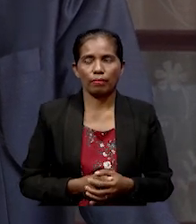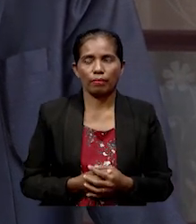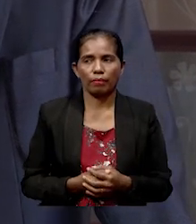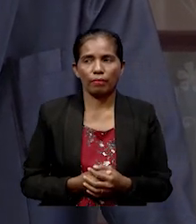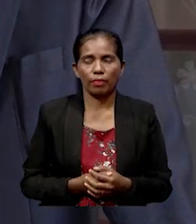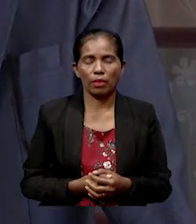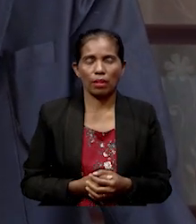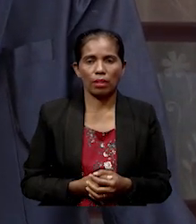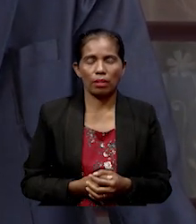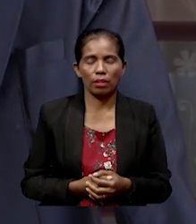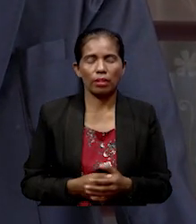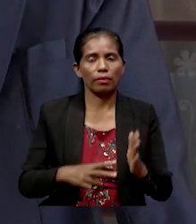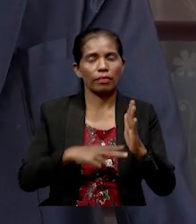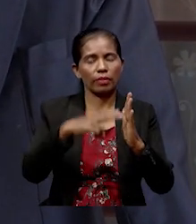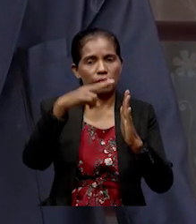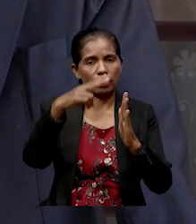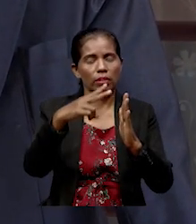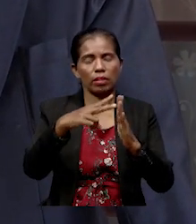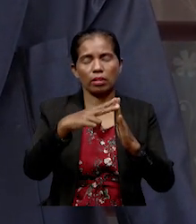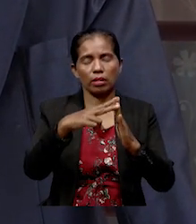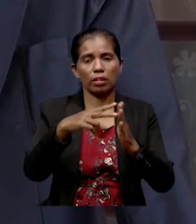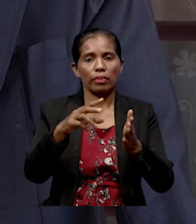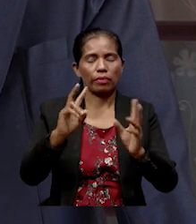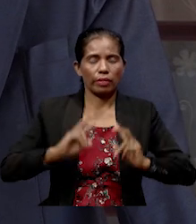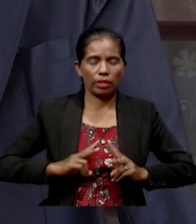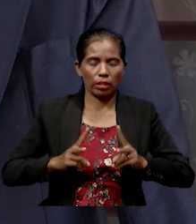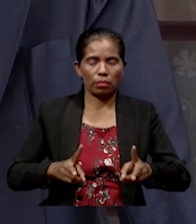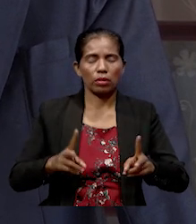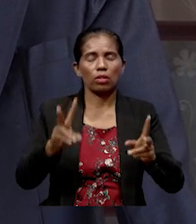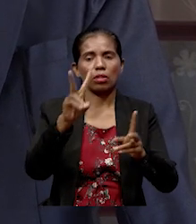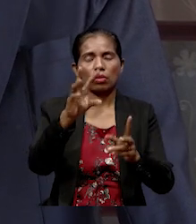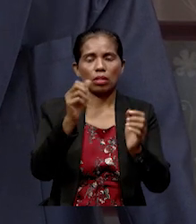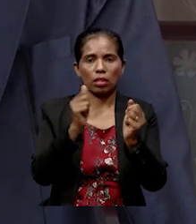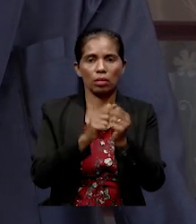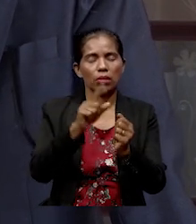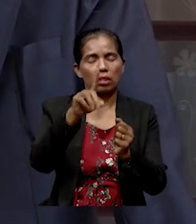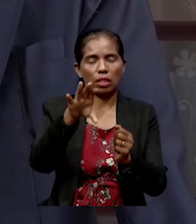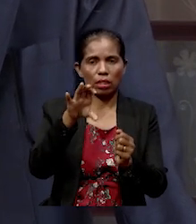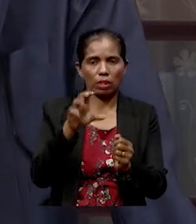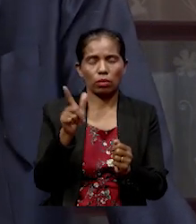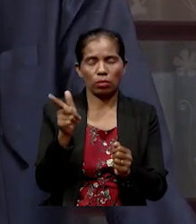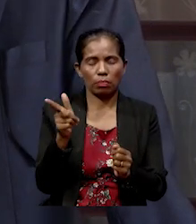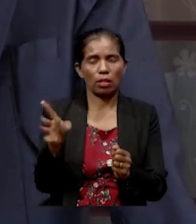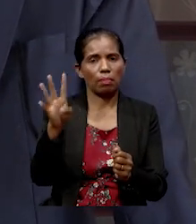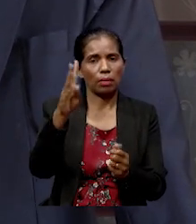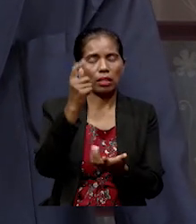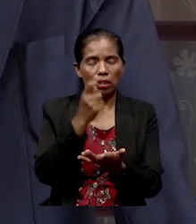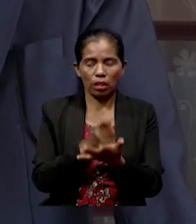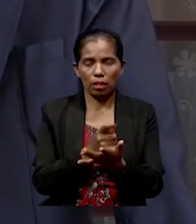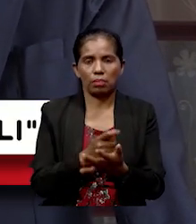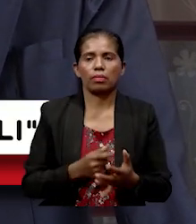no volume veteranos que nebe registrado em 2009, 124 mil e tal. 124 mil e tal